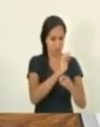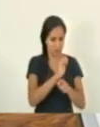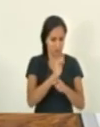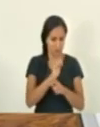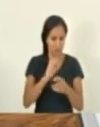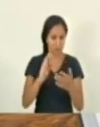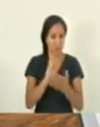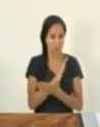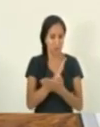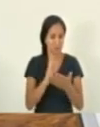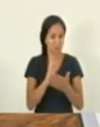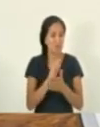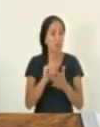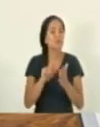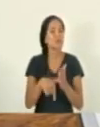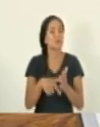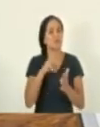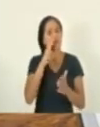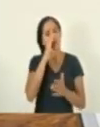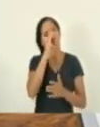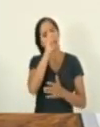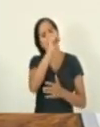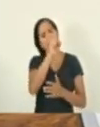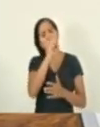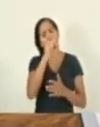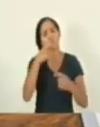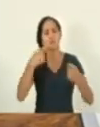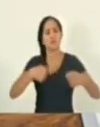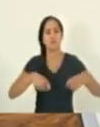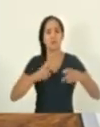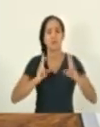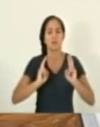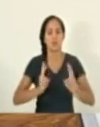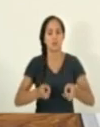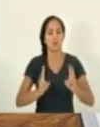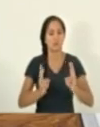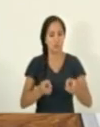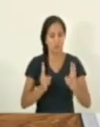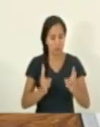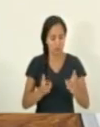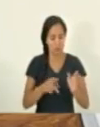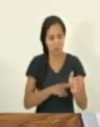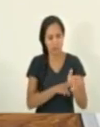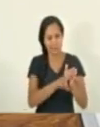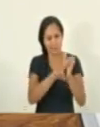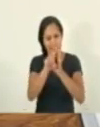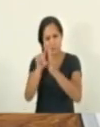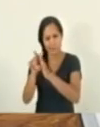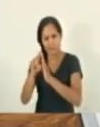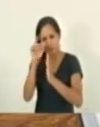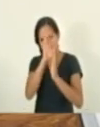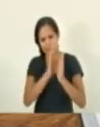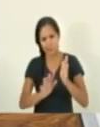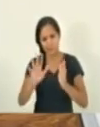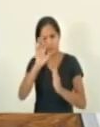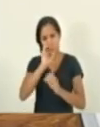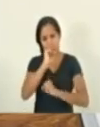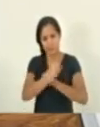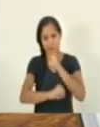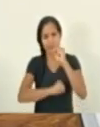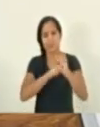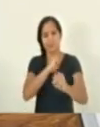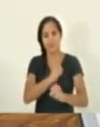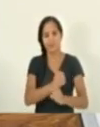em alguns, é tão grande que vai precisar continuar sendo feita a pesquisa no ano de